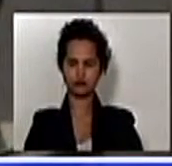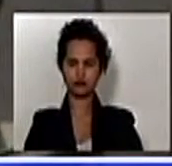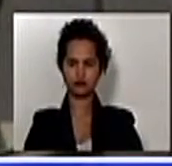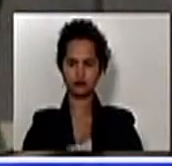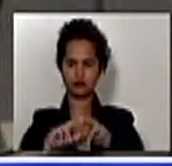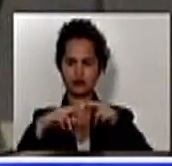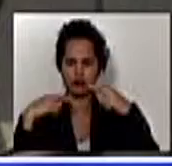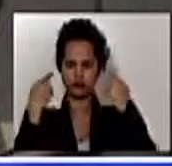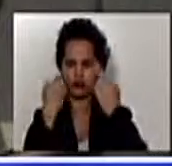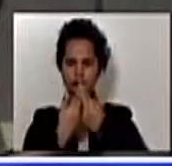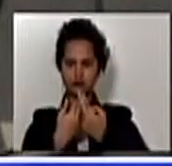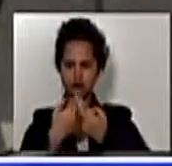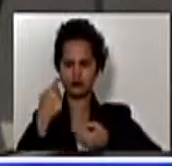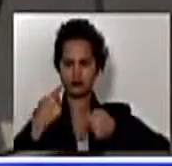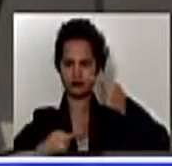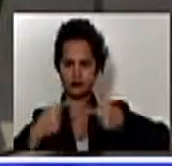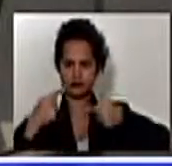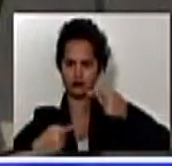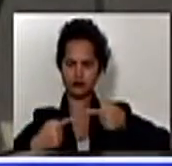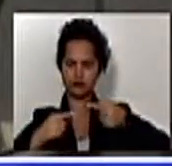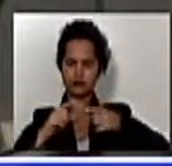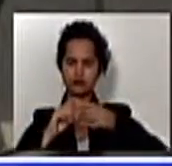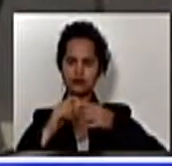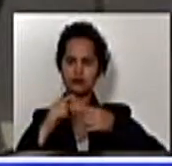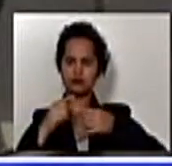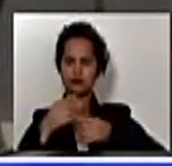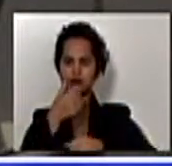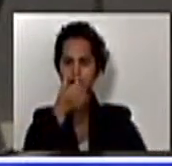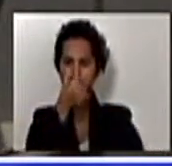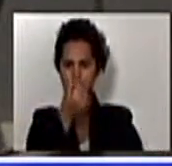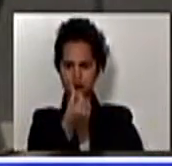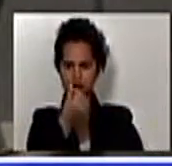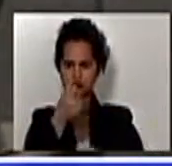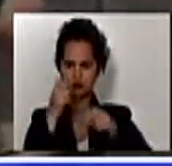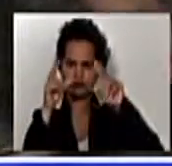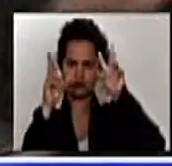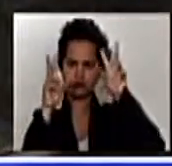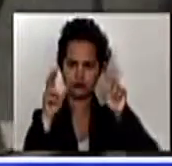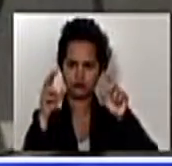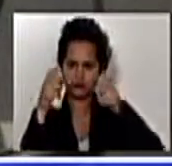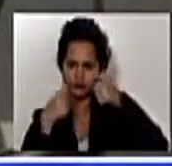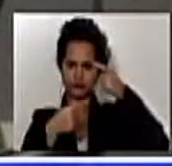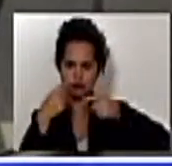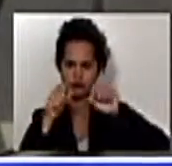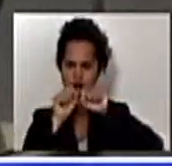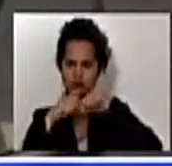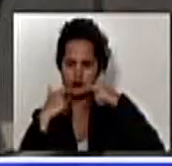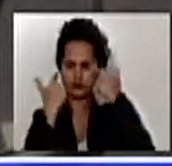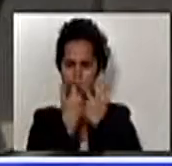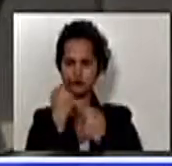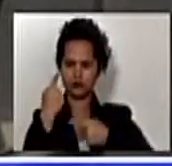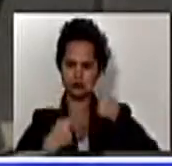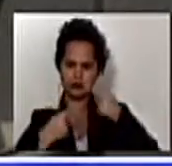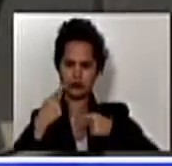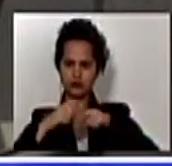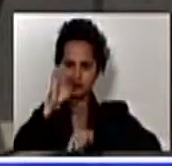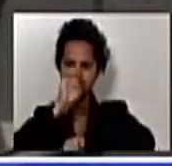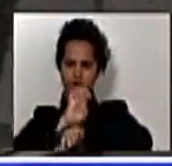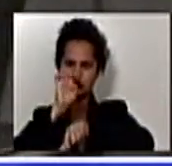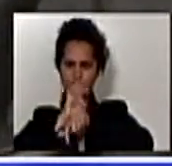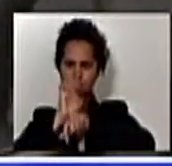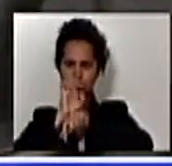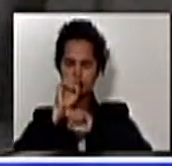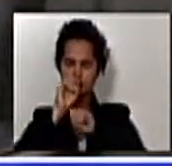que discute indo sobre a educação, né? São 6 sessões temáticas que a Assembleia vem fazendo para discutir o Plano Estadual de